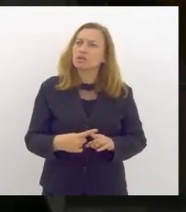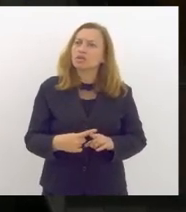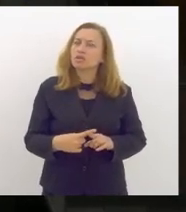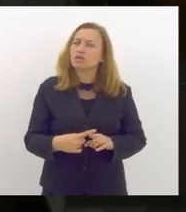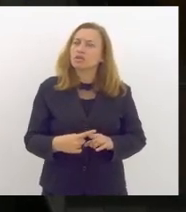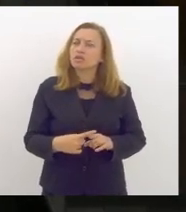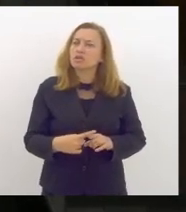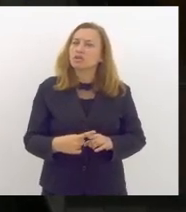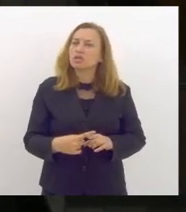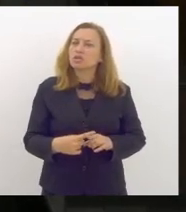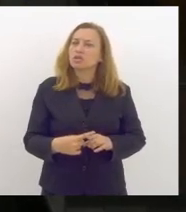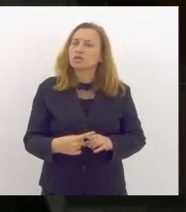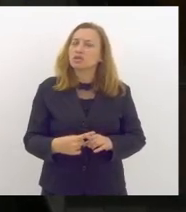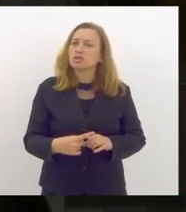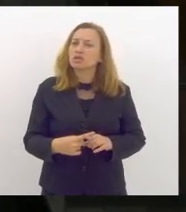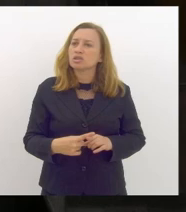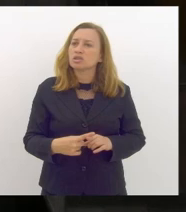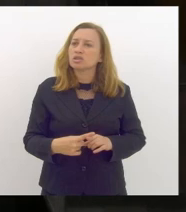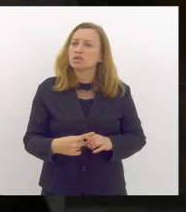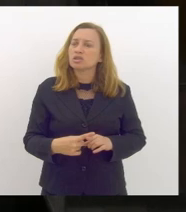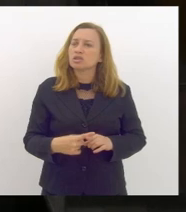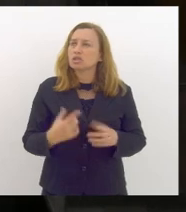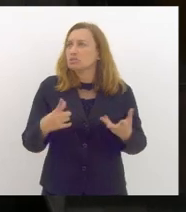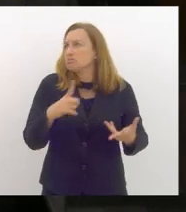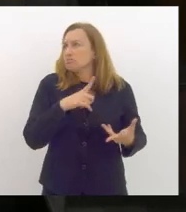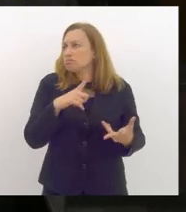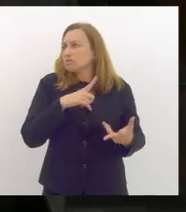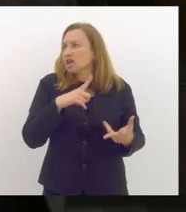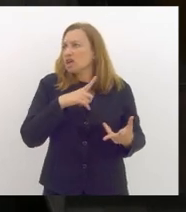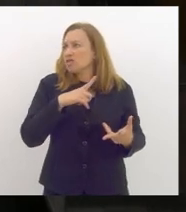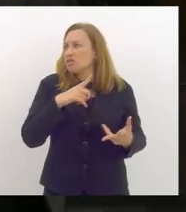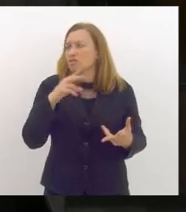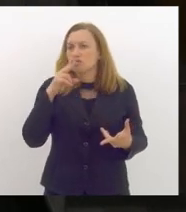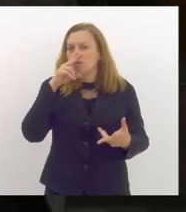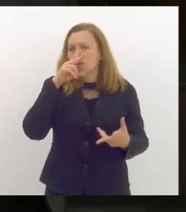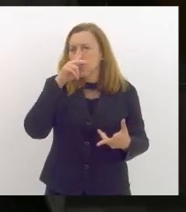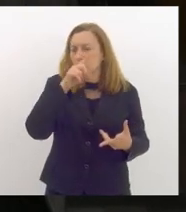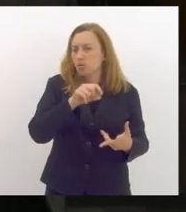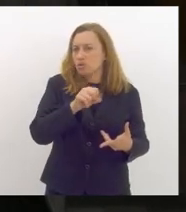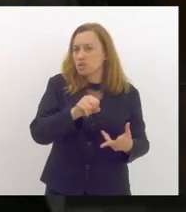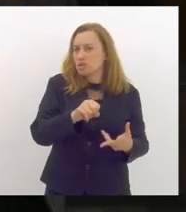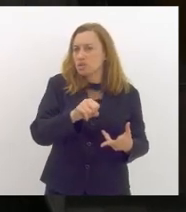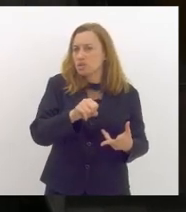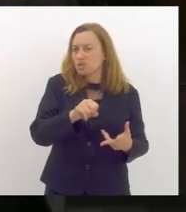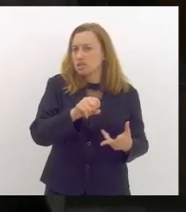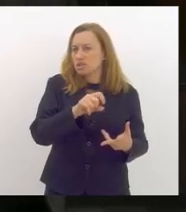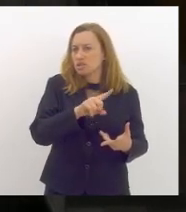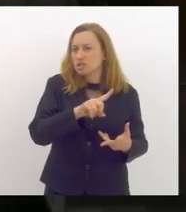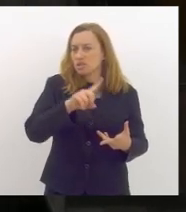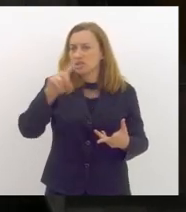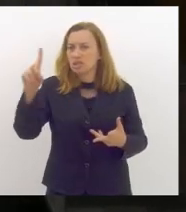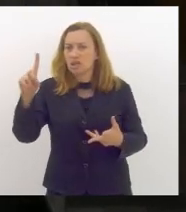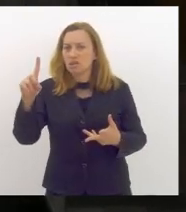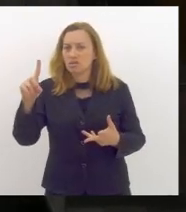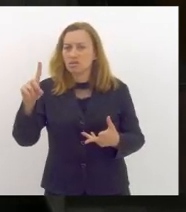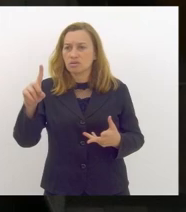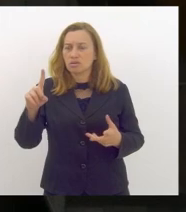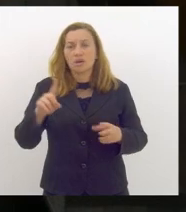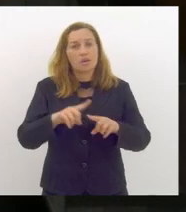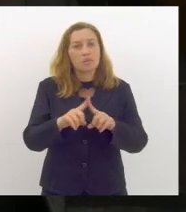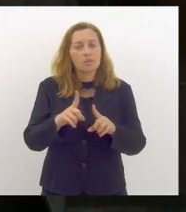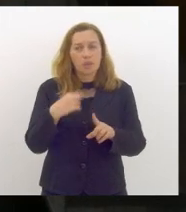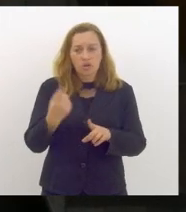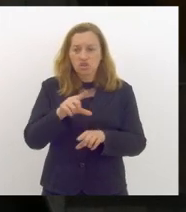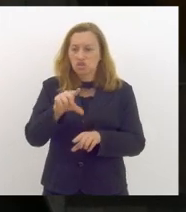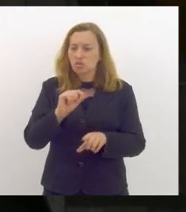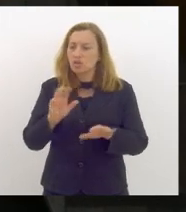jogo de forças macros atrás disso nós com a nossa livre arbítrio decidimos para onde a gente